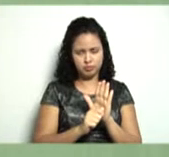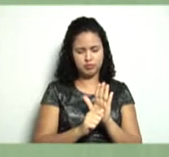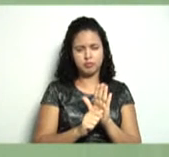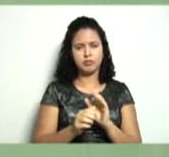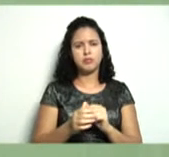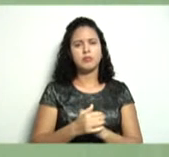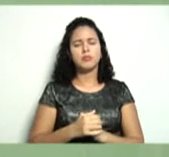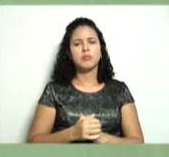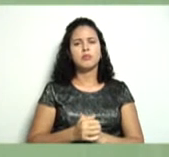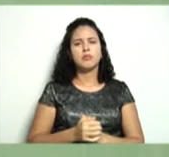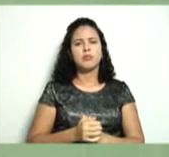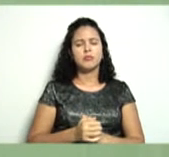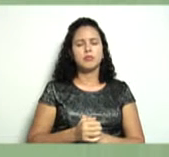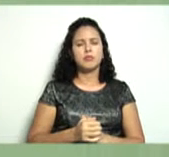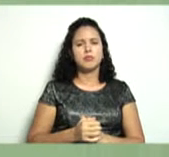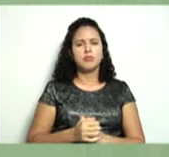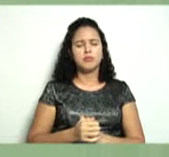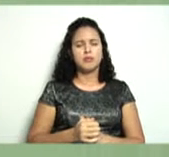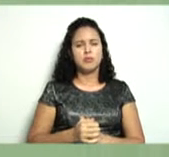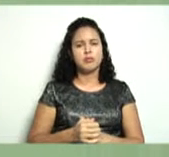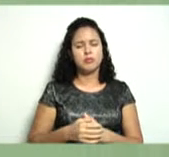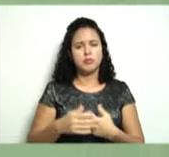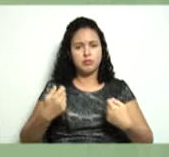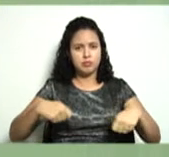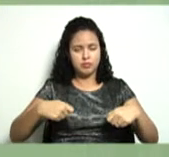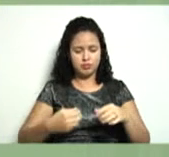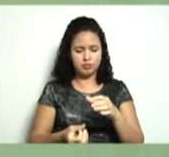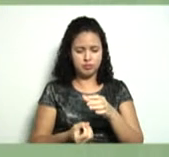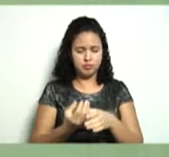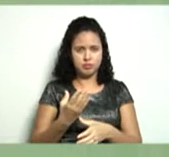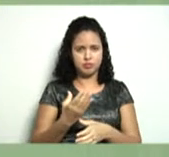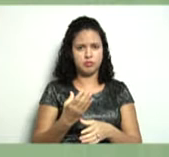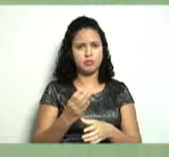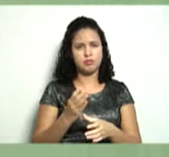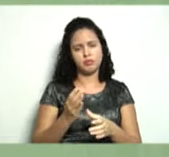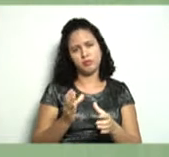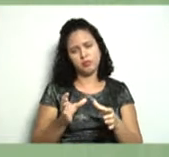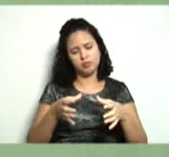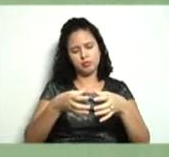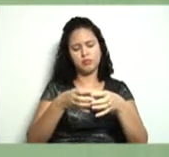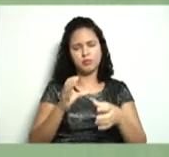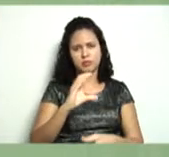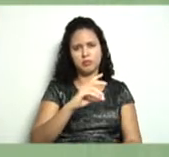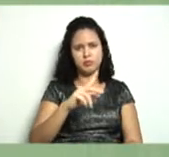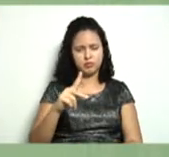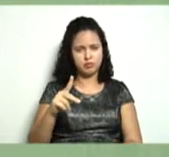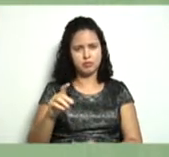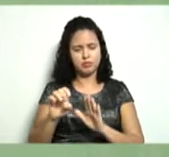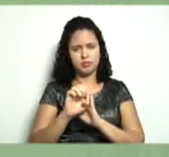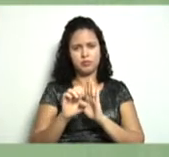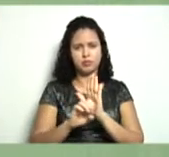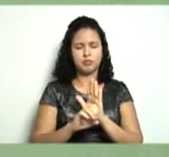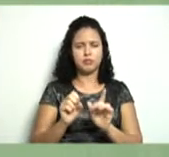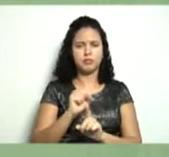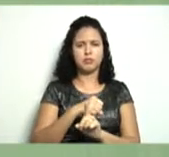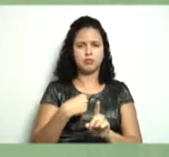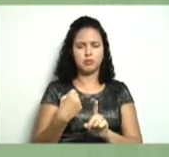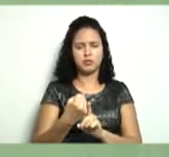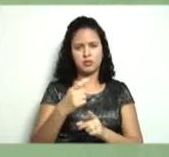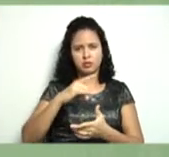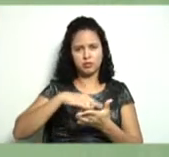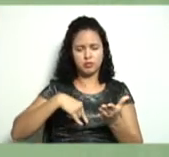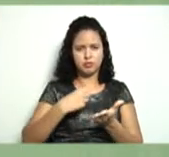continuar? Requisitos para a formação de uma sociedade cooperativa. O Estatuto Social é um instrumento de contrato